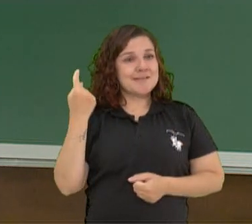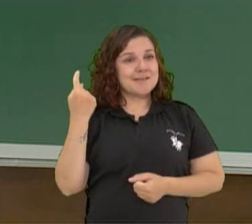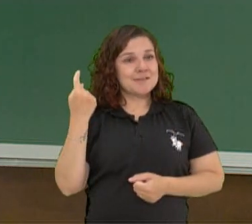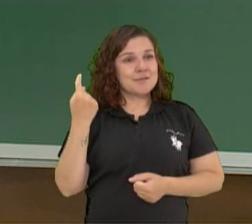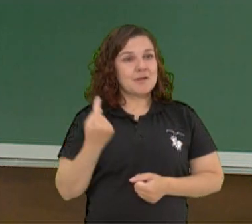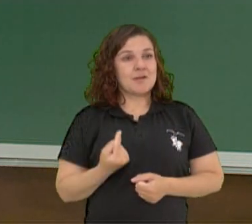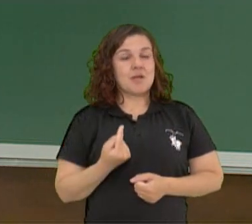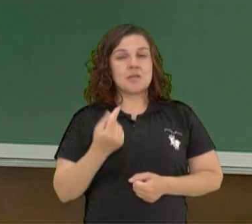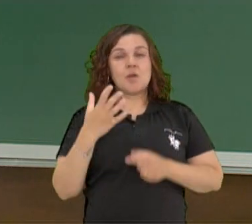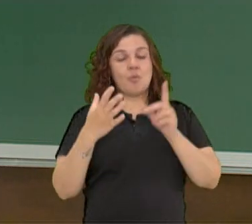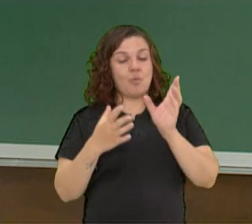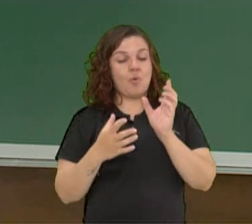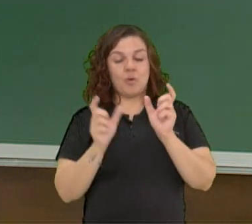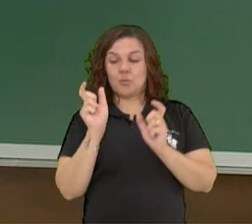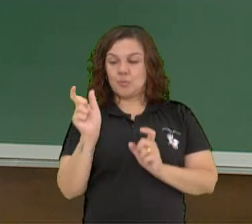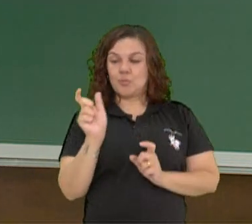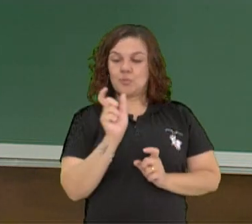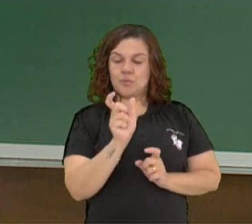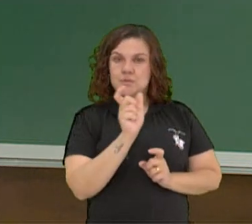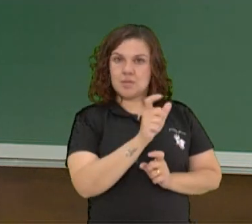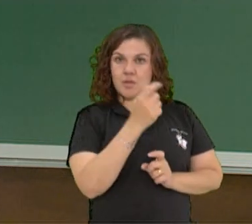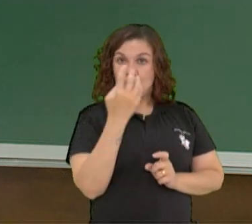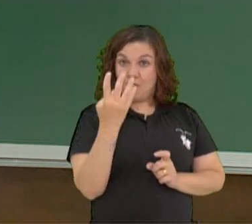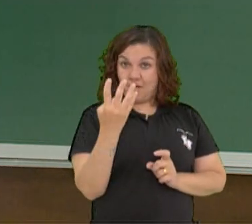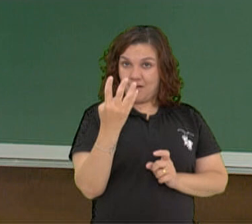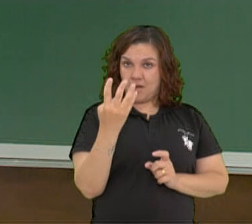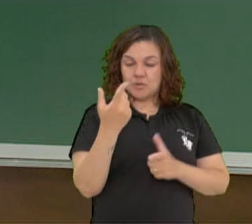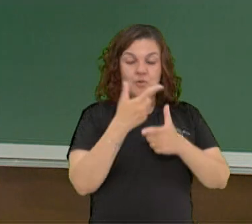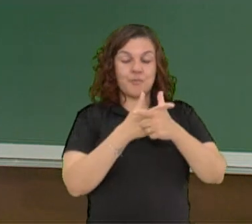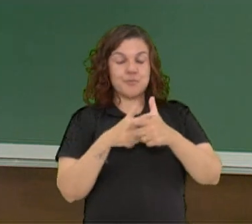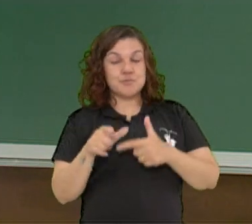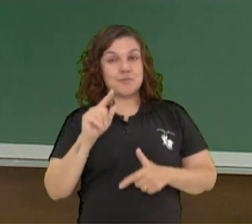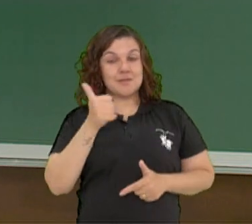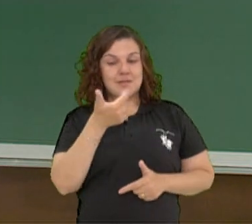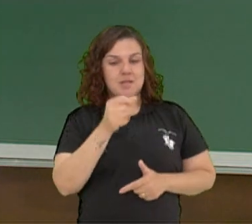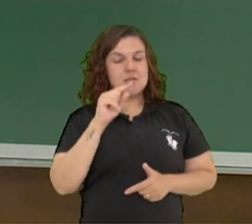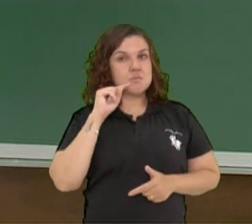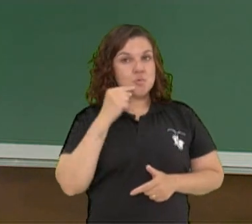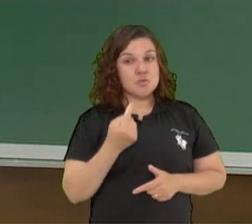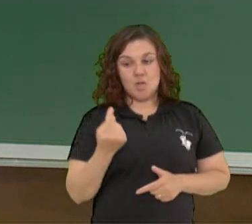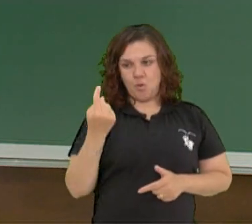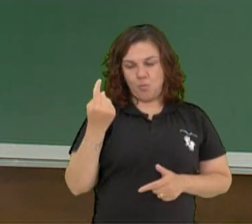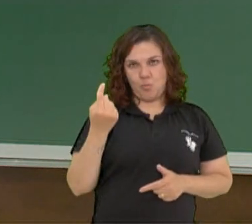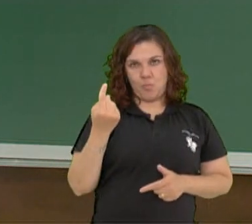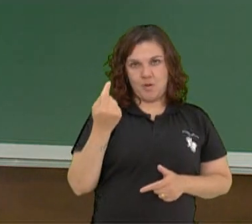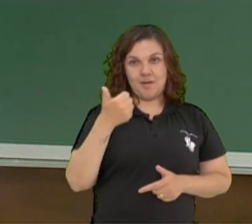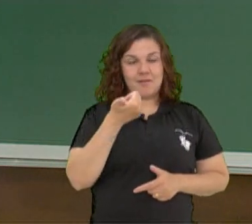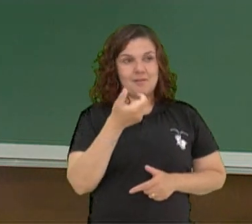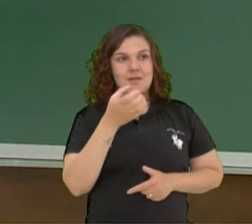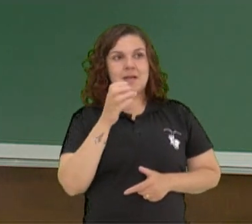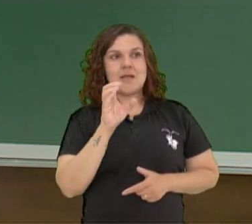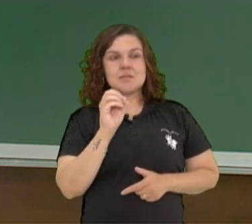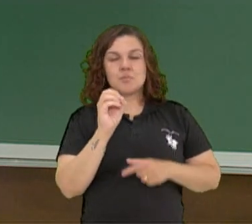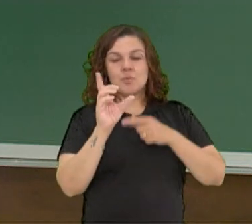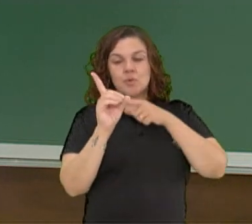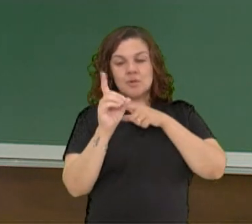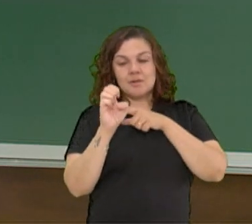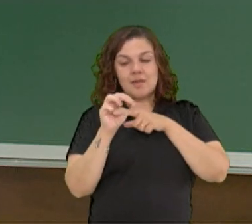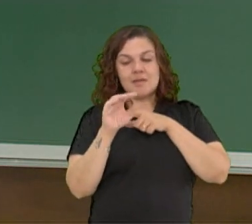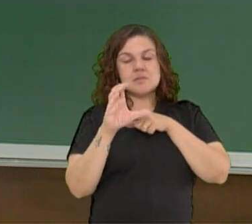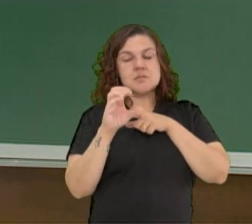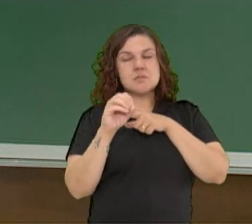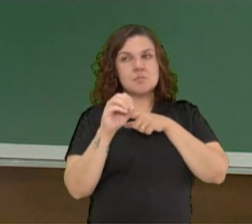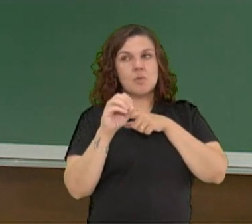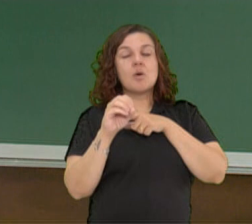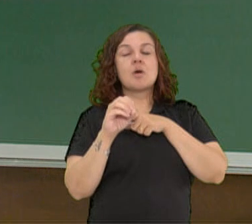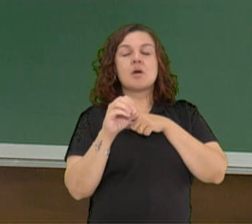tenho 4 casas decimais, significa que eu vou dividir por 10 mil. Uma casa decimal é décimo. Ah, décimo, vem